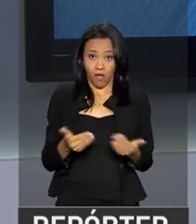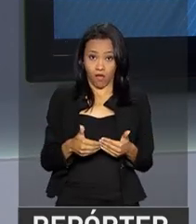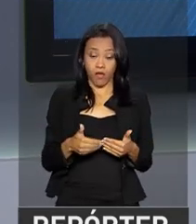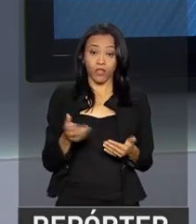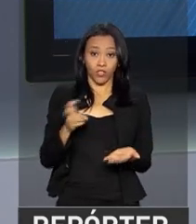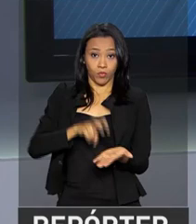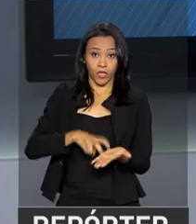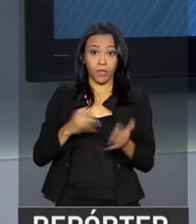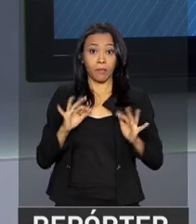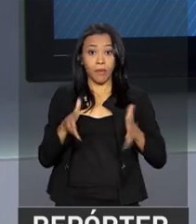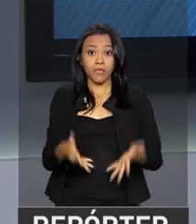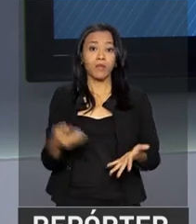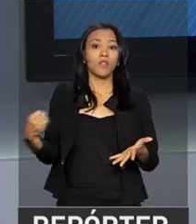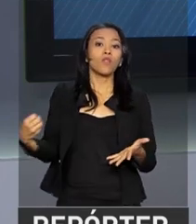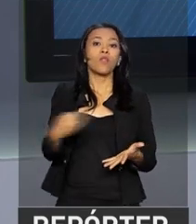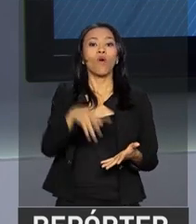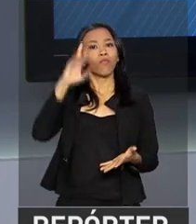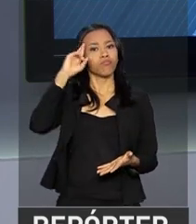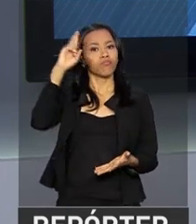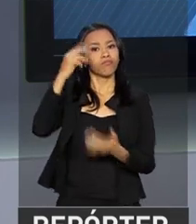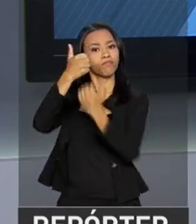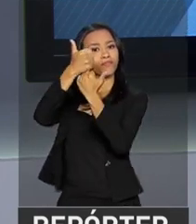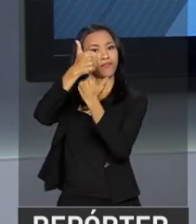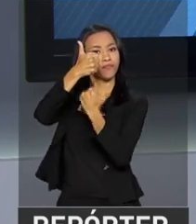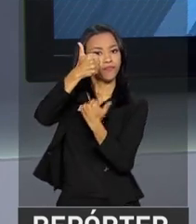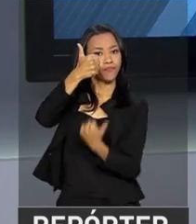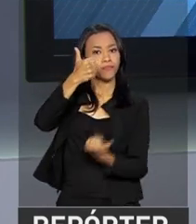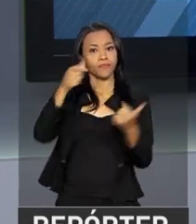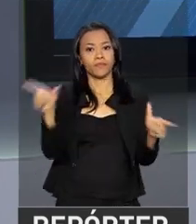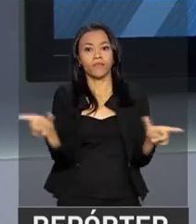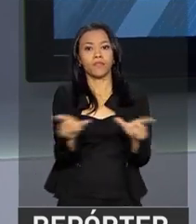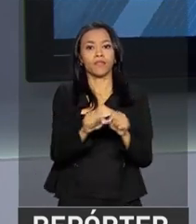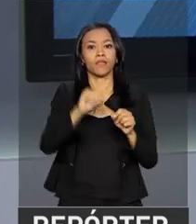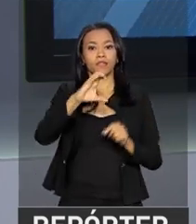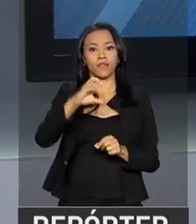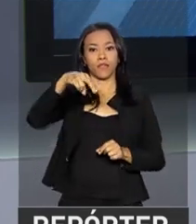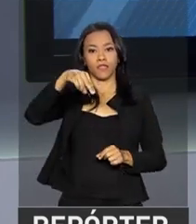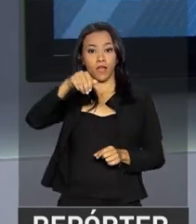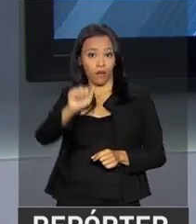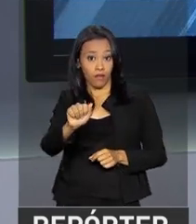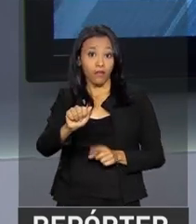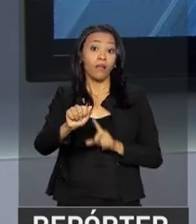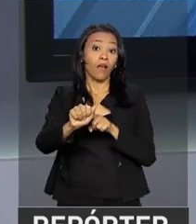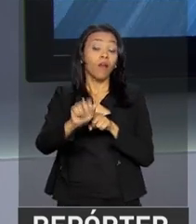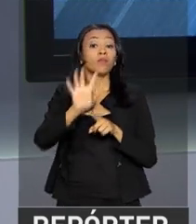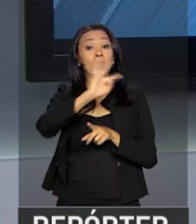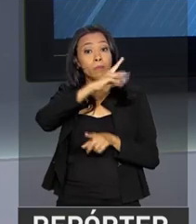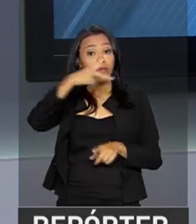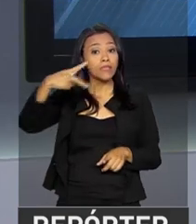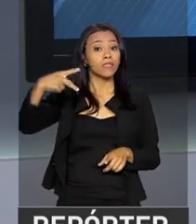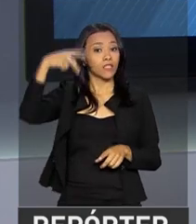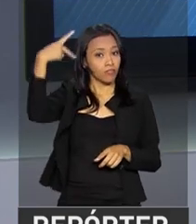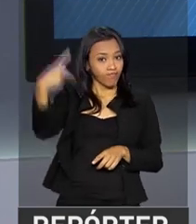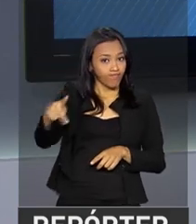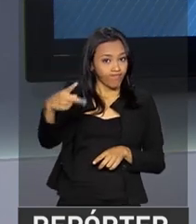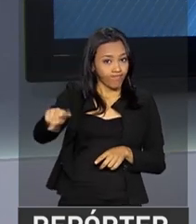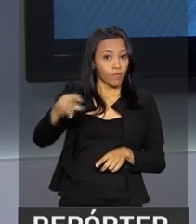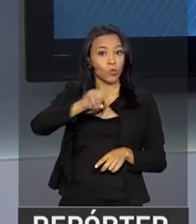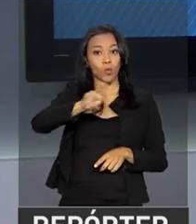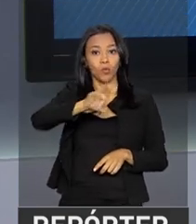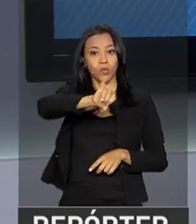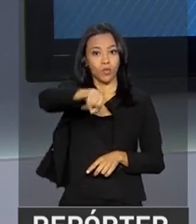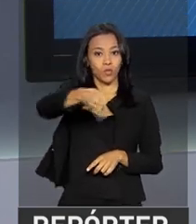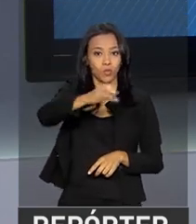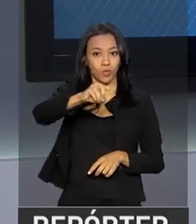posse da nova diretoria da confederação da agricultura e pecuária do brasil cna o presidente da entidade joão martins